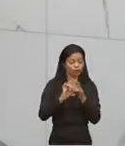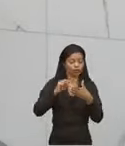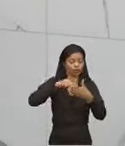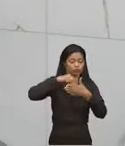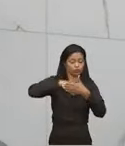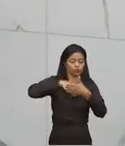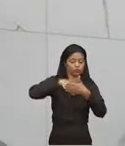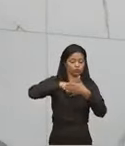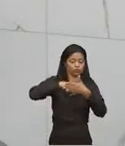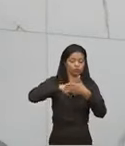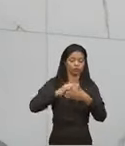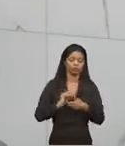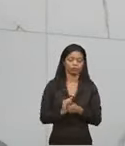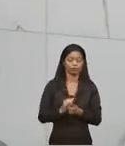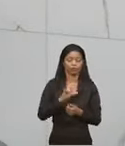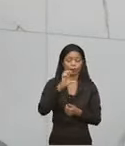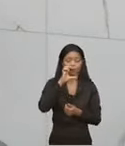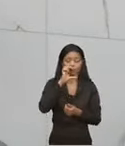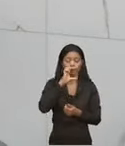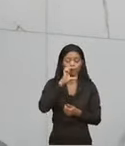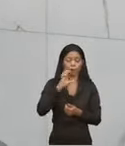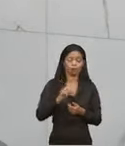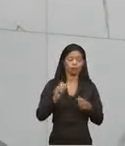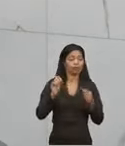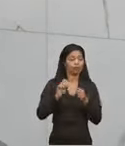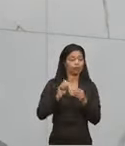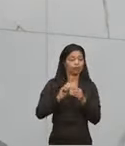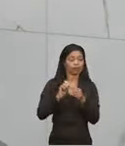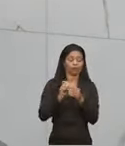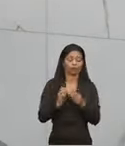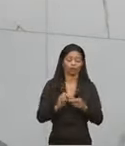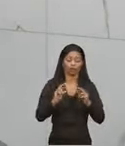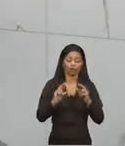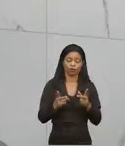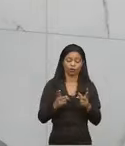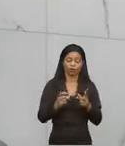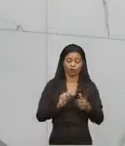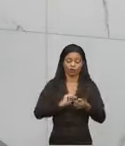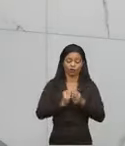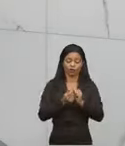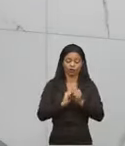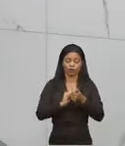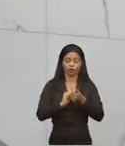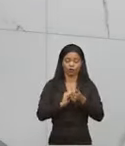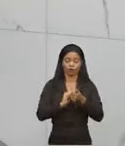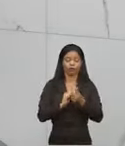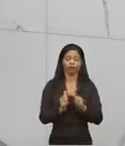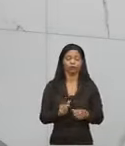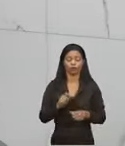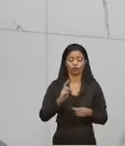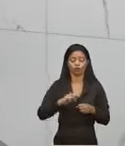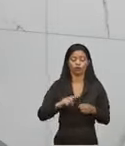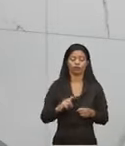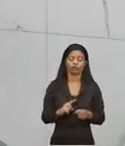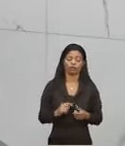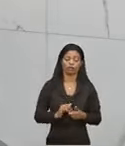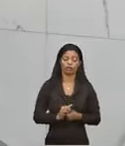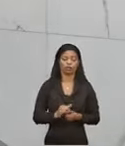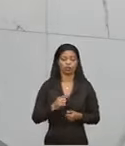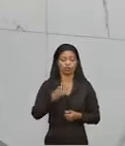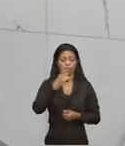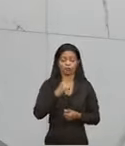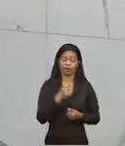Elinaldo tem feito diferente na área do esporte da cidade. E aí eu não posso deixar